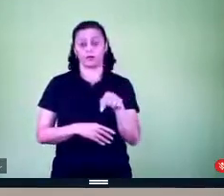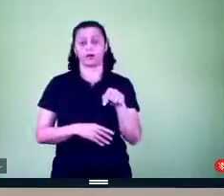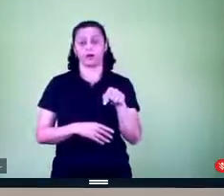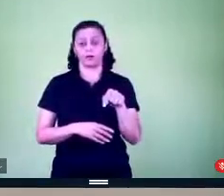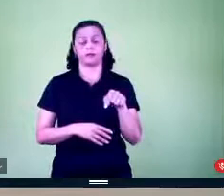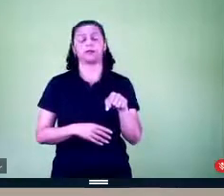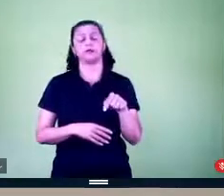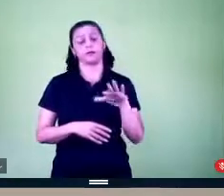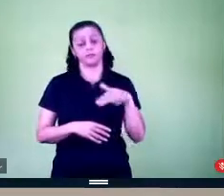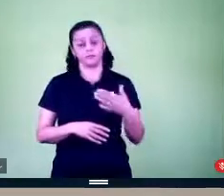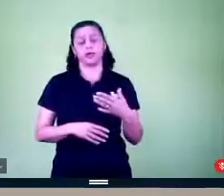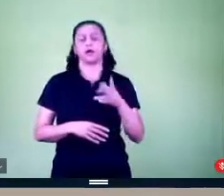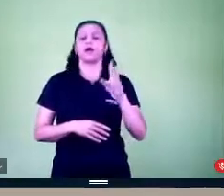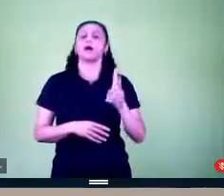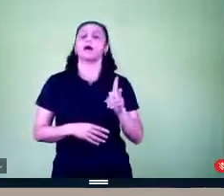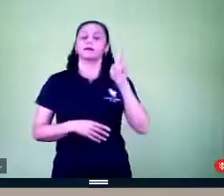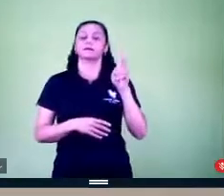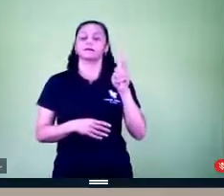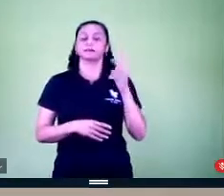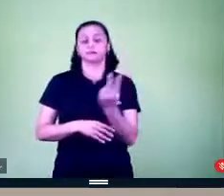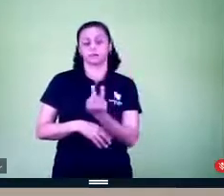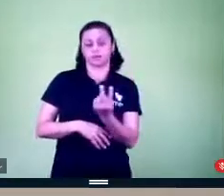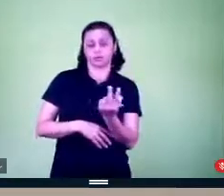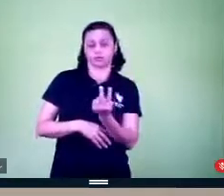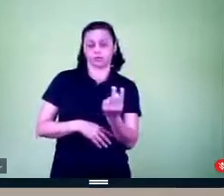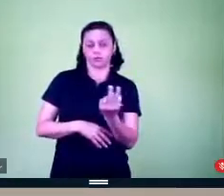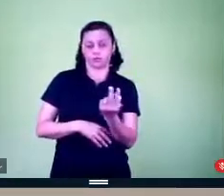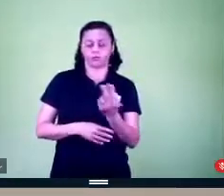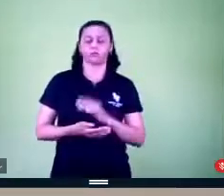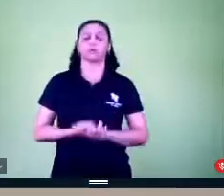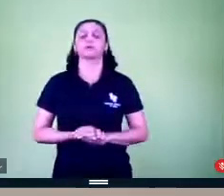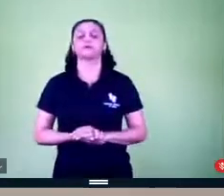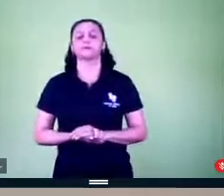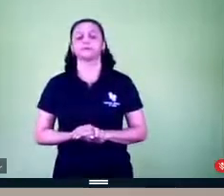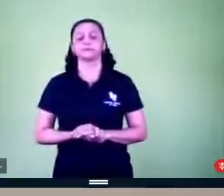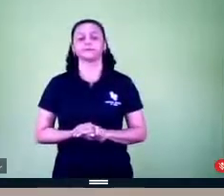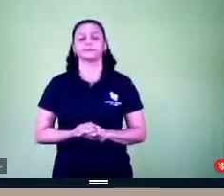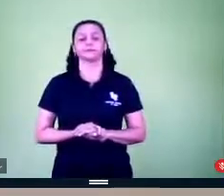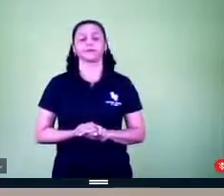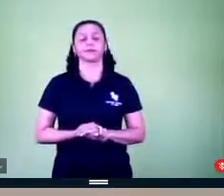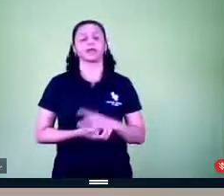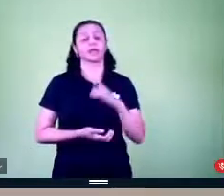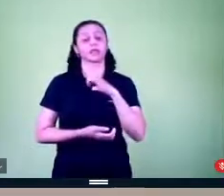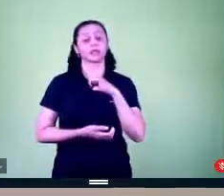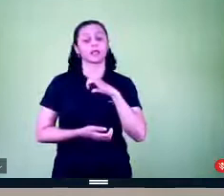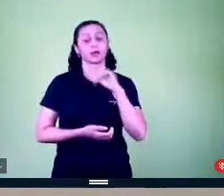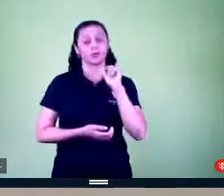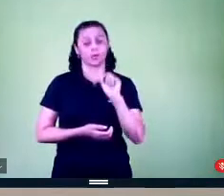dois. Então vai ser, teremos I1 igual R1